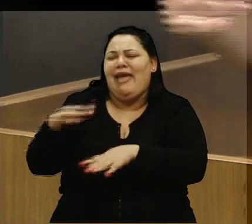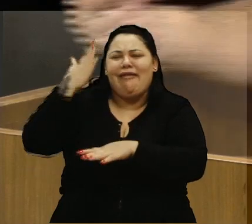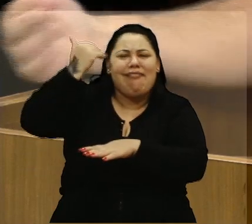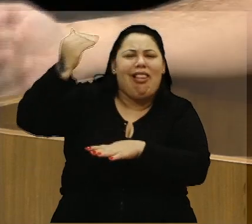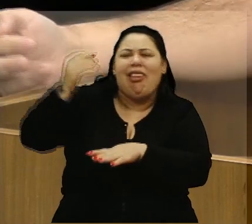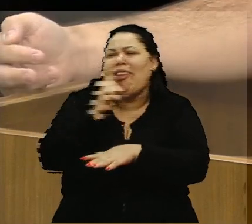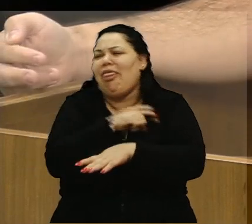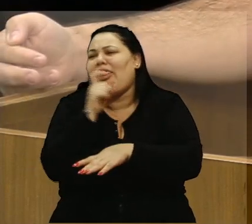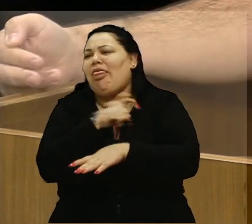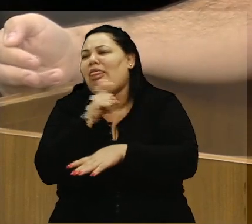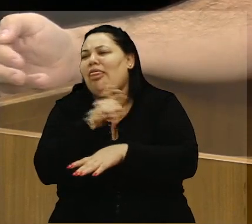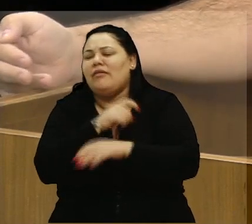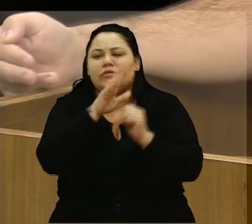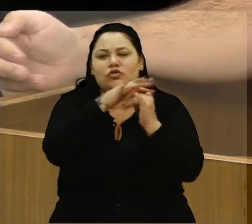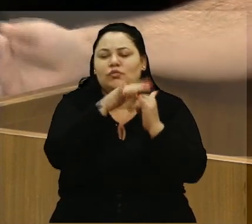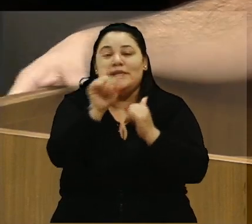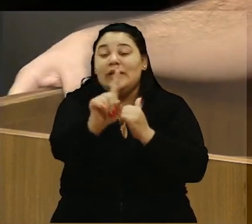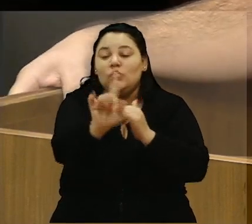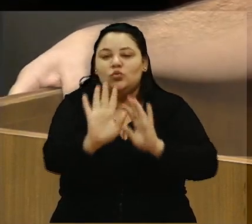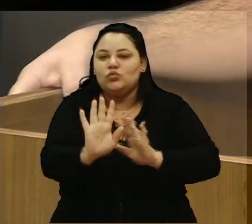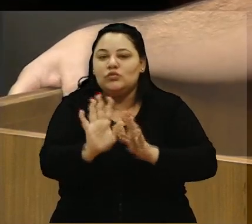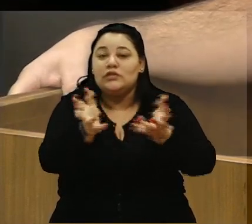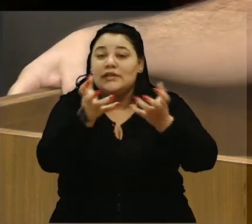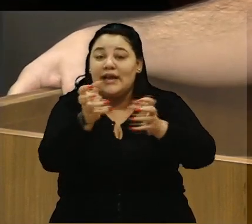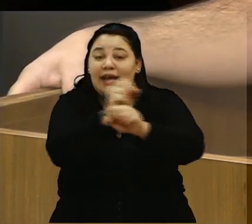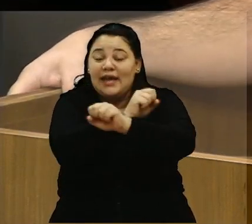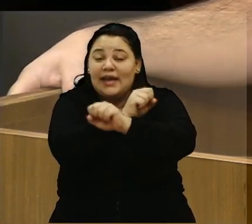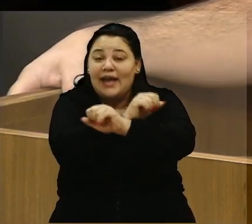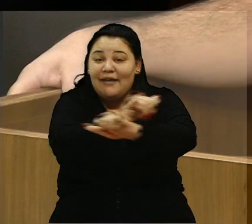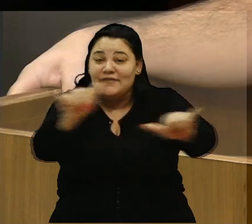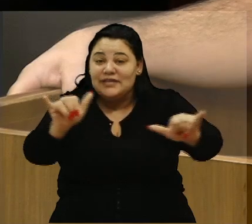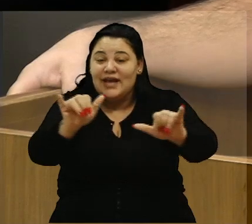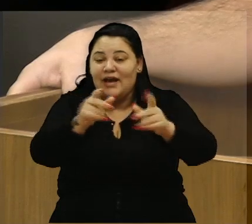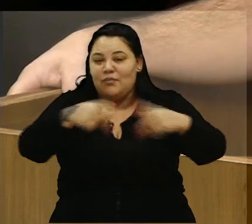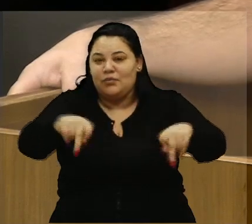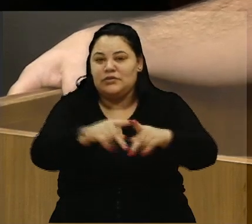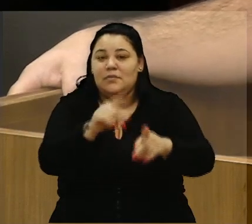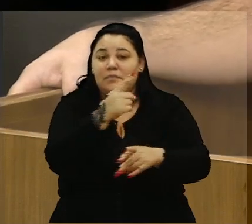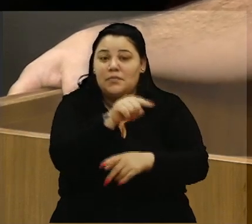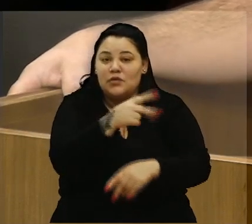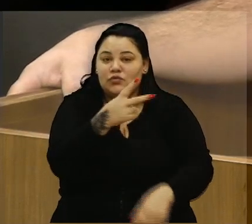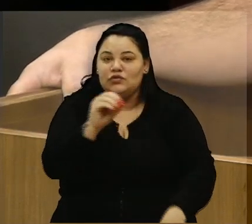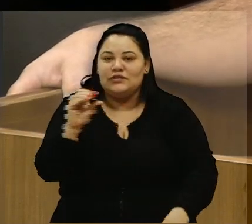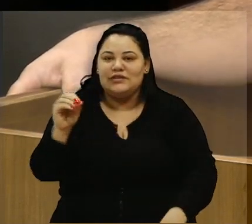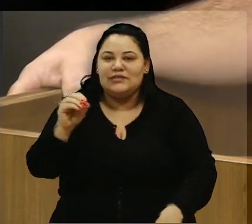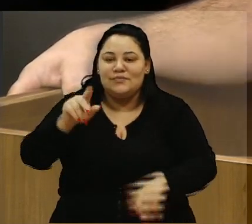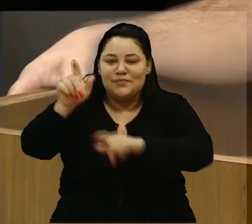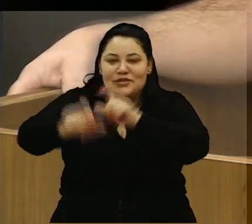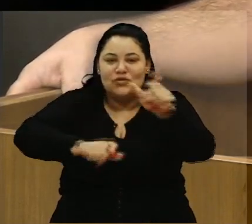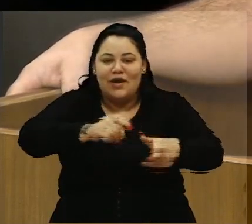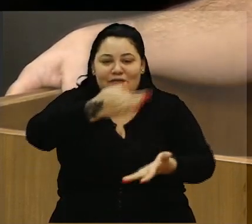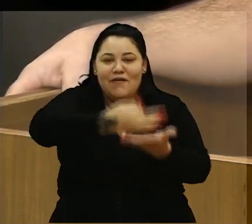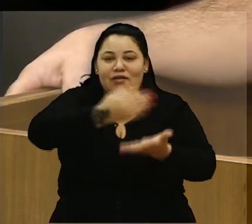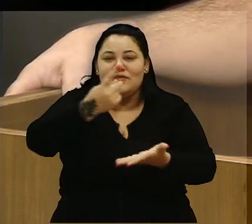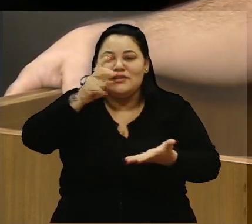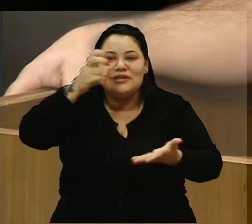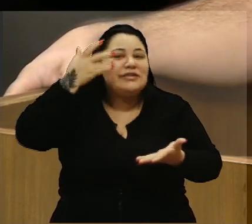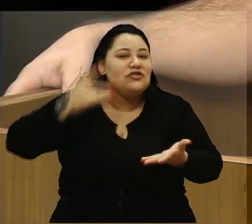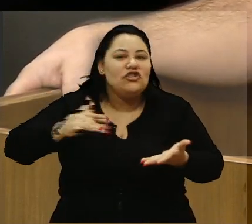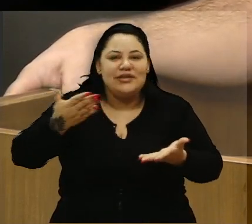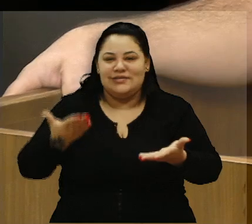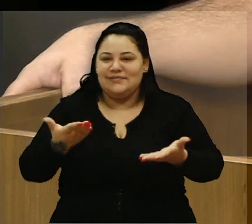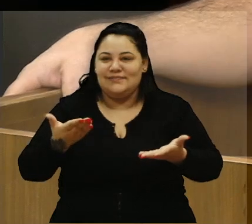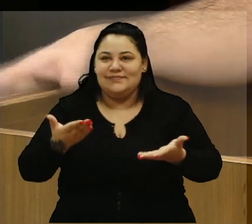comunicar à população dessa situação. 1.200 pessoas saltaram em 15 dias. Então, se for para os outros 15